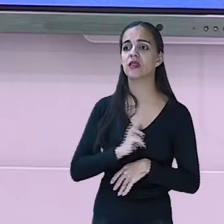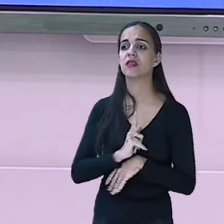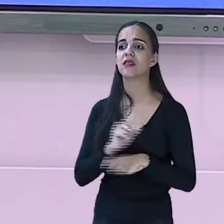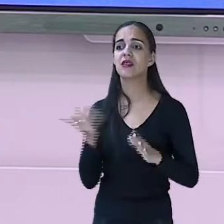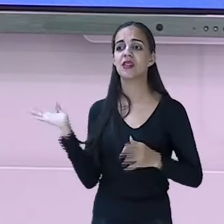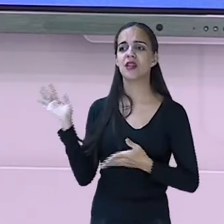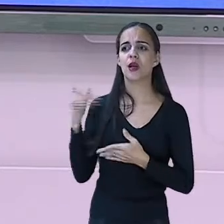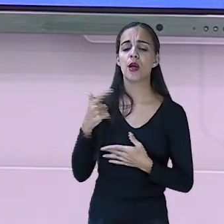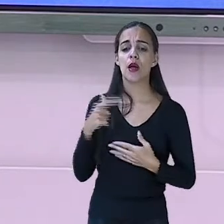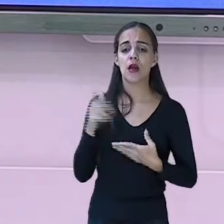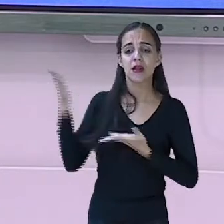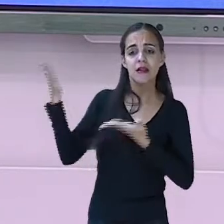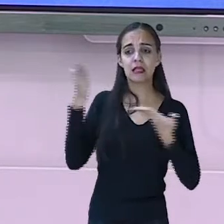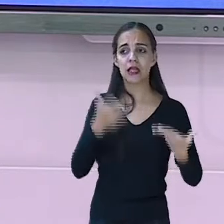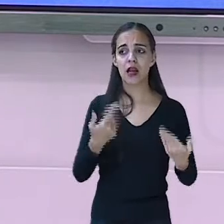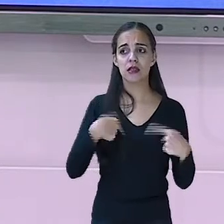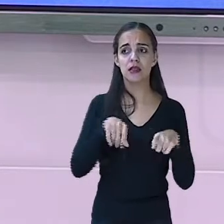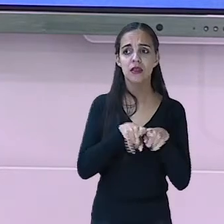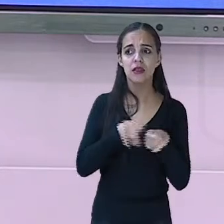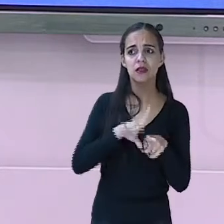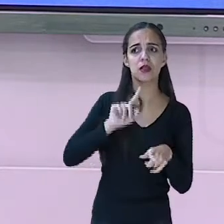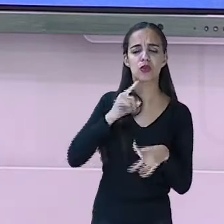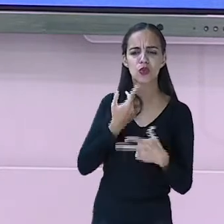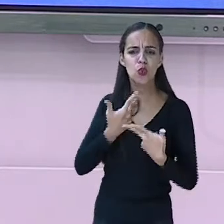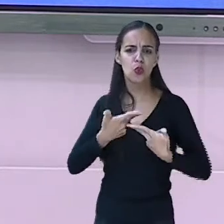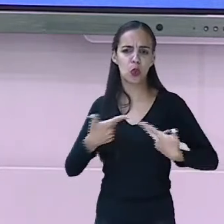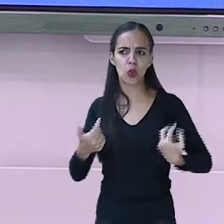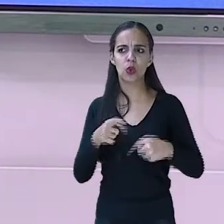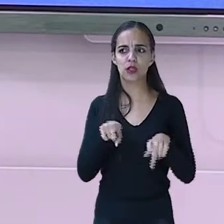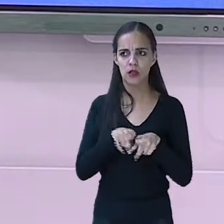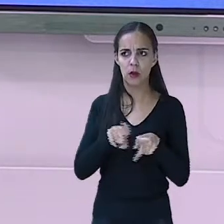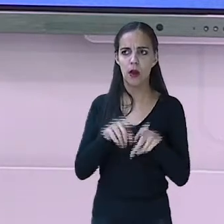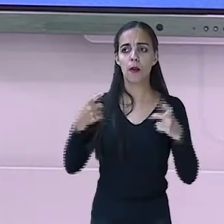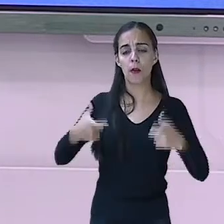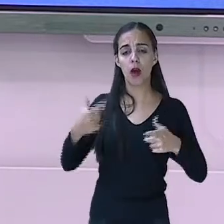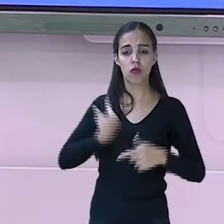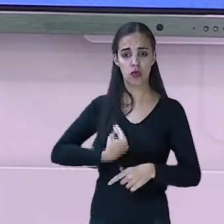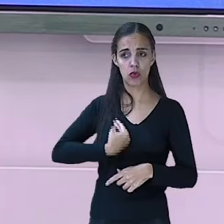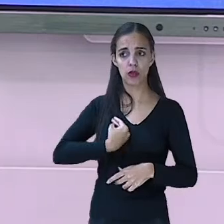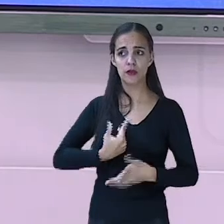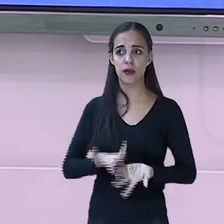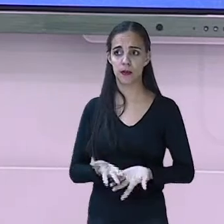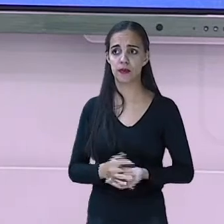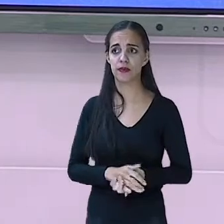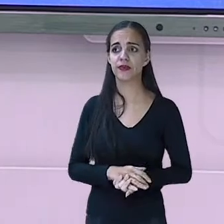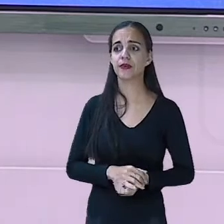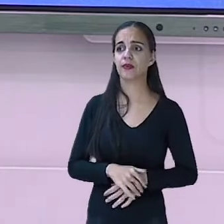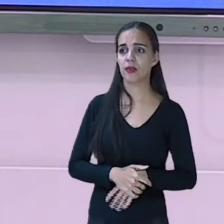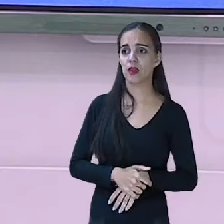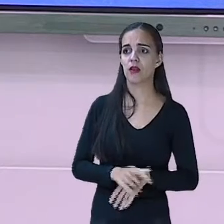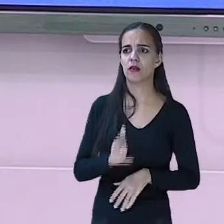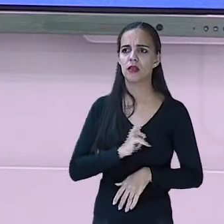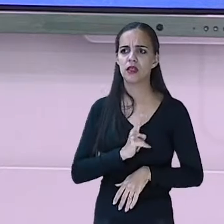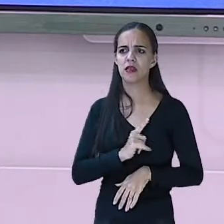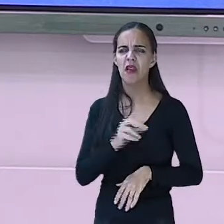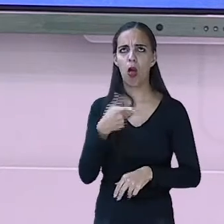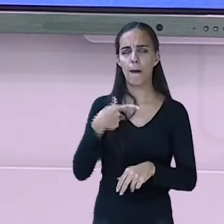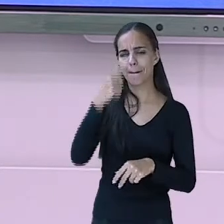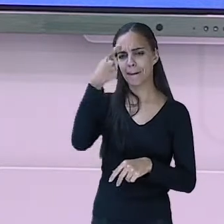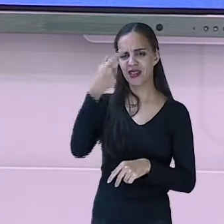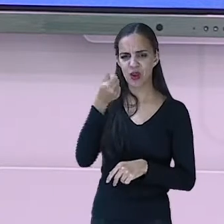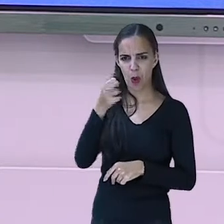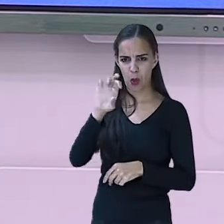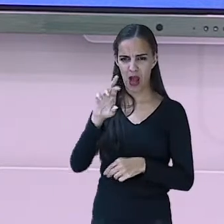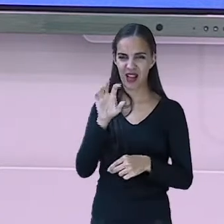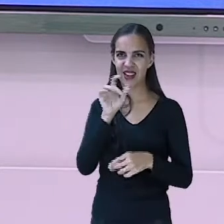pode estar trazendo substâncias de outros locais para onde nós vivemos. Os rios, eles não são parados.